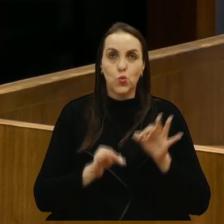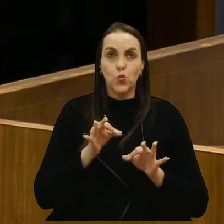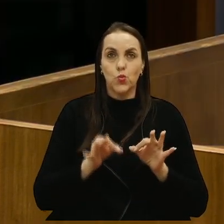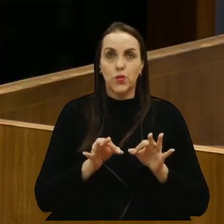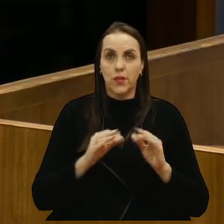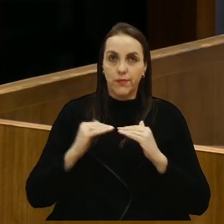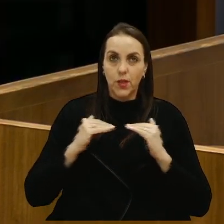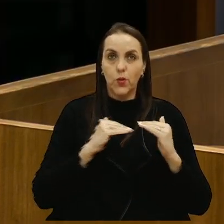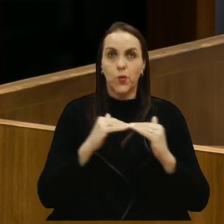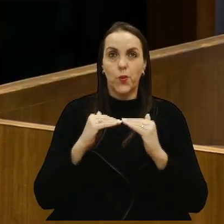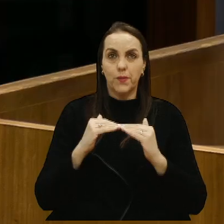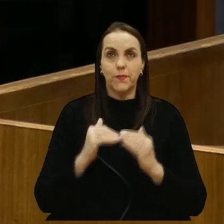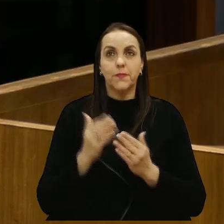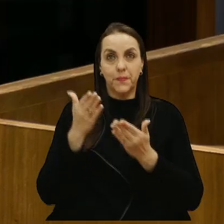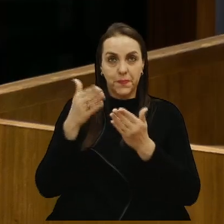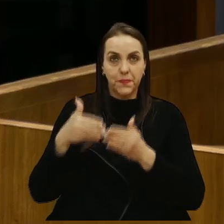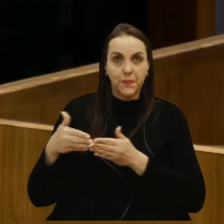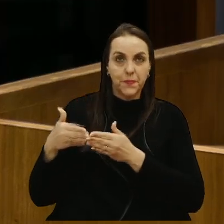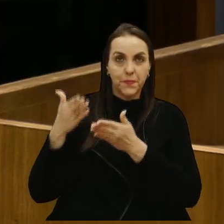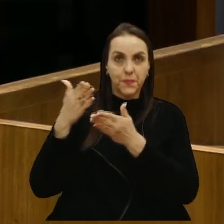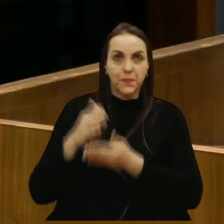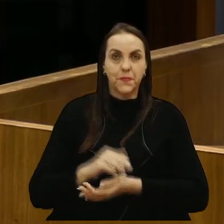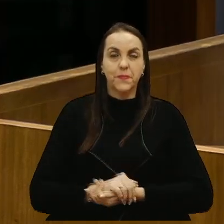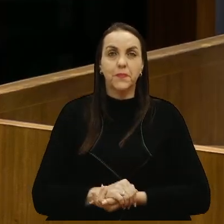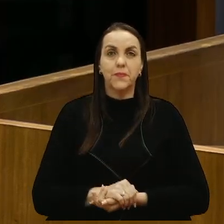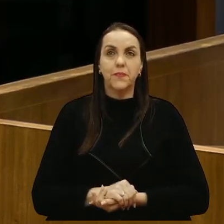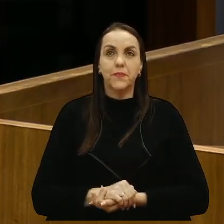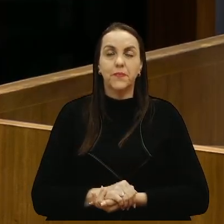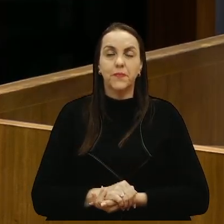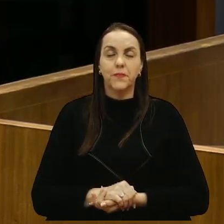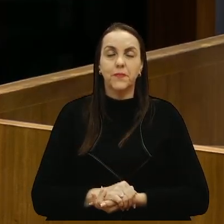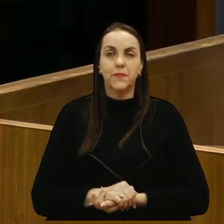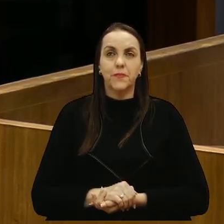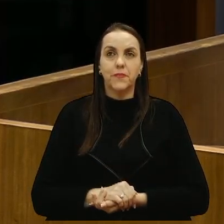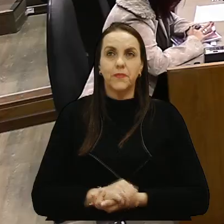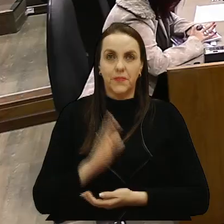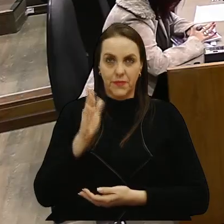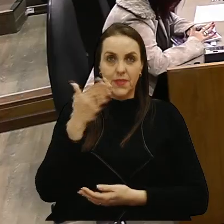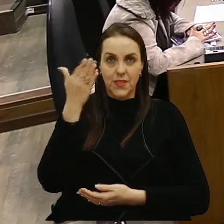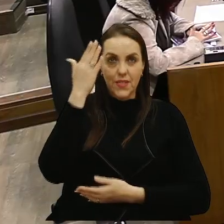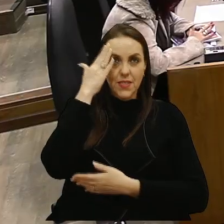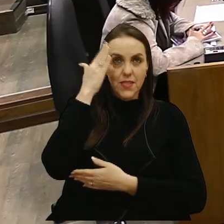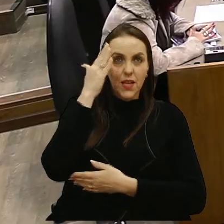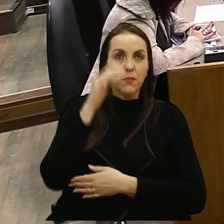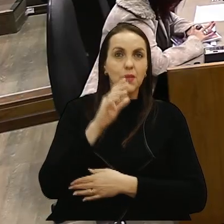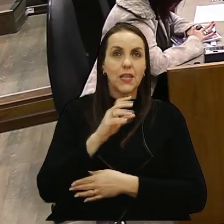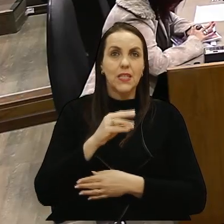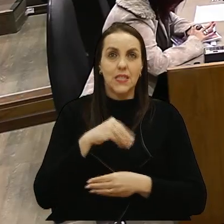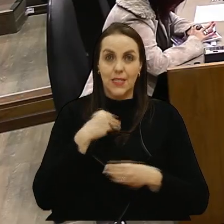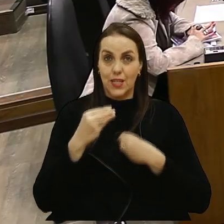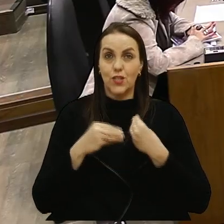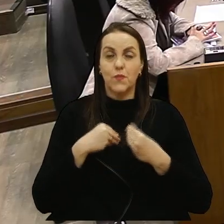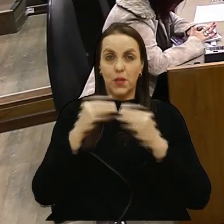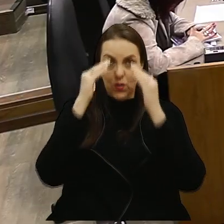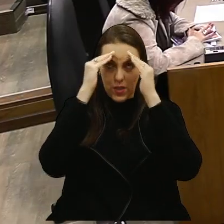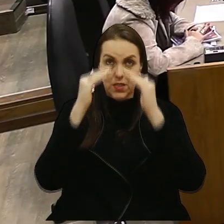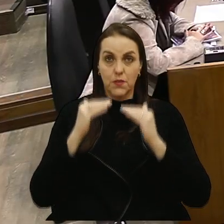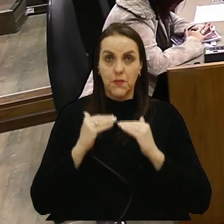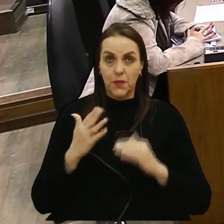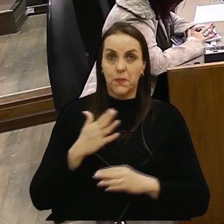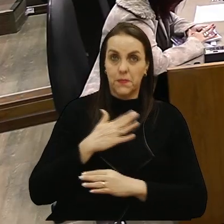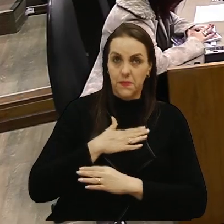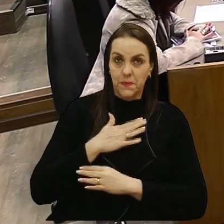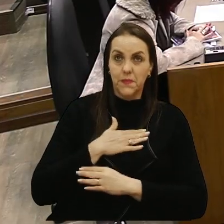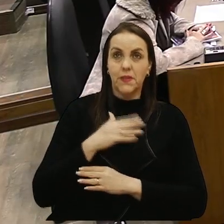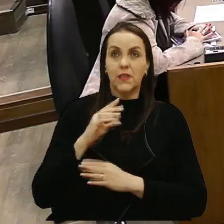igualitária. Pode seguir. O senhor sabe que esse sentimento que o senhor tem de respeito por mim, pela vereadora Andressa, é um sentimento que